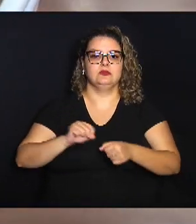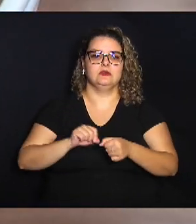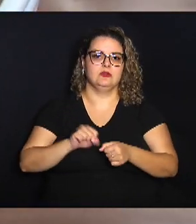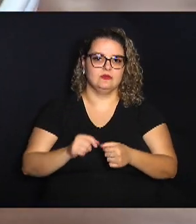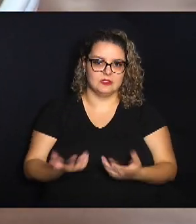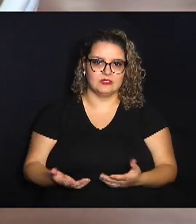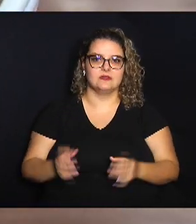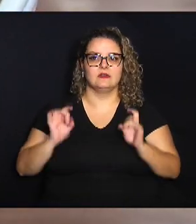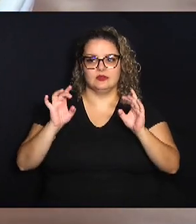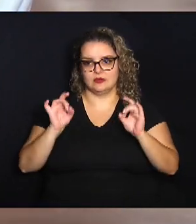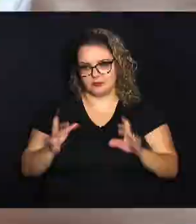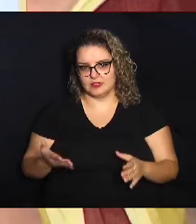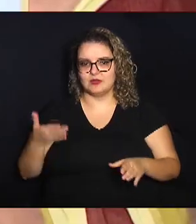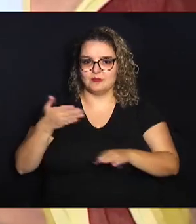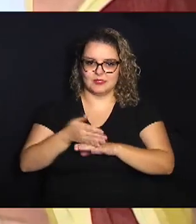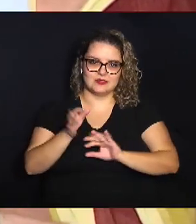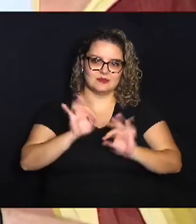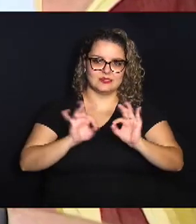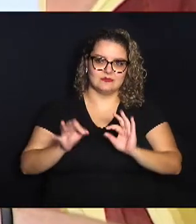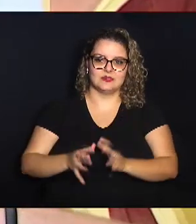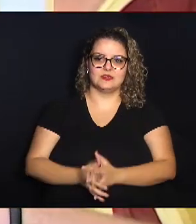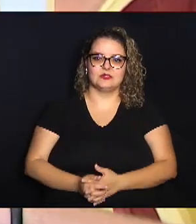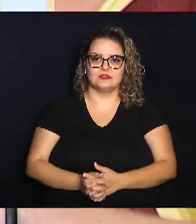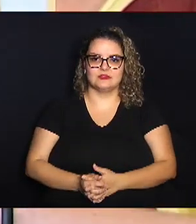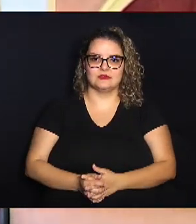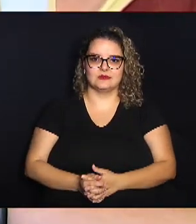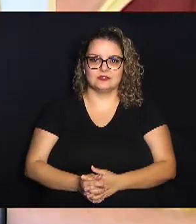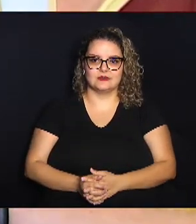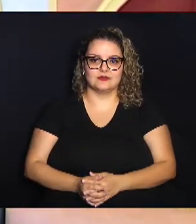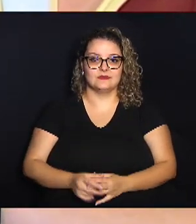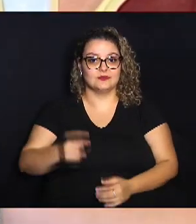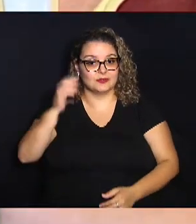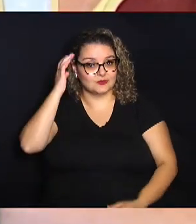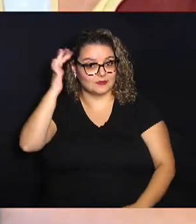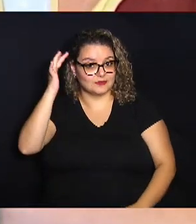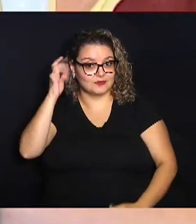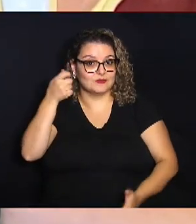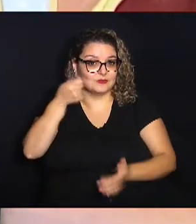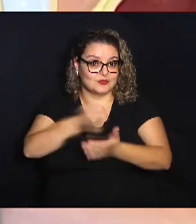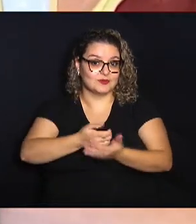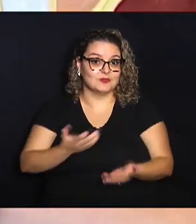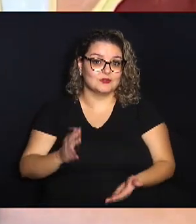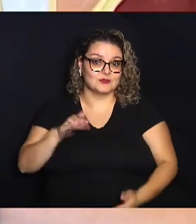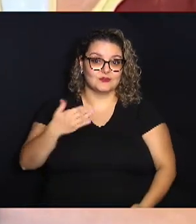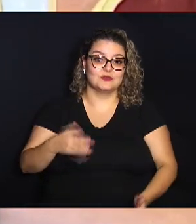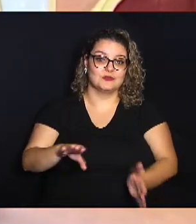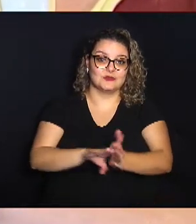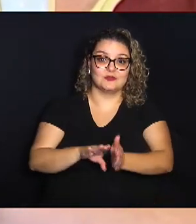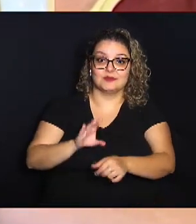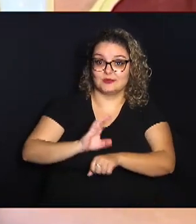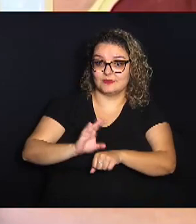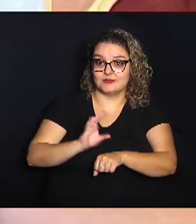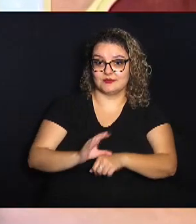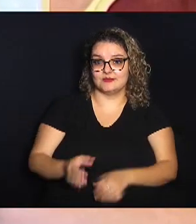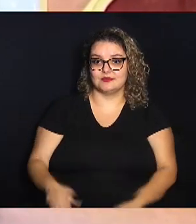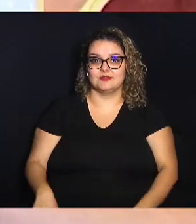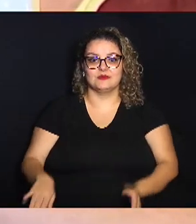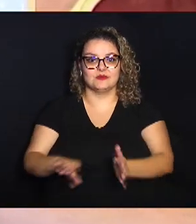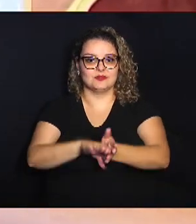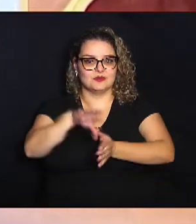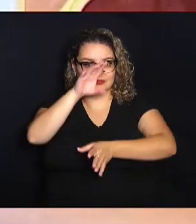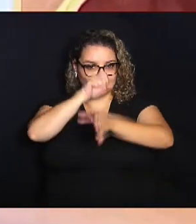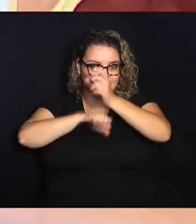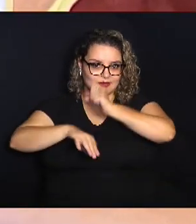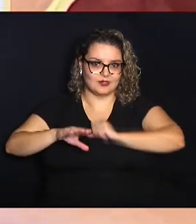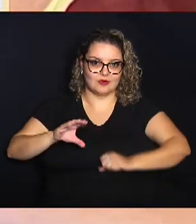muito especial participar desse projeto. Na verdade foi uma realização. Que quando eu cheguei no curso, eu vim para aprender a